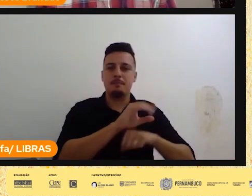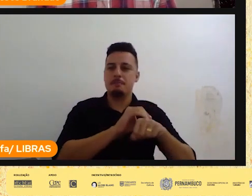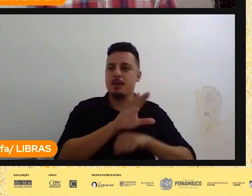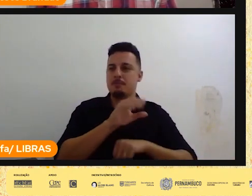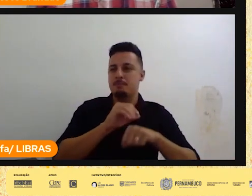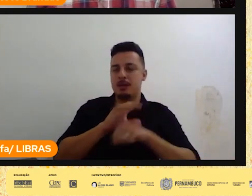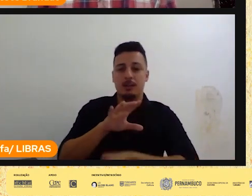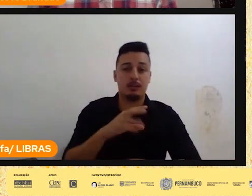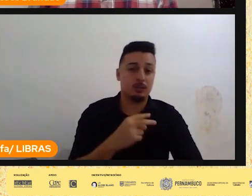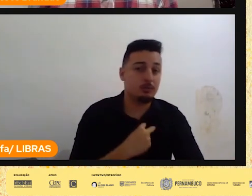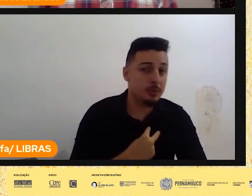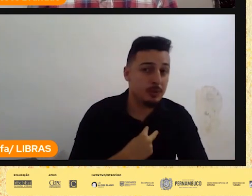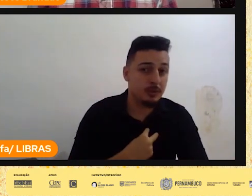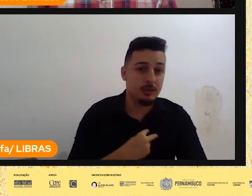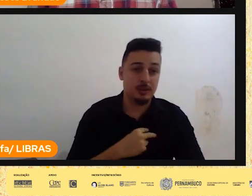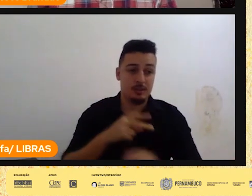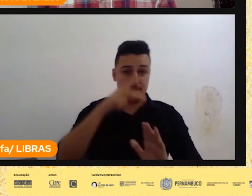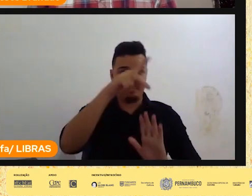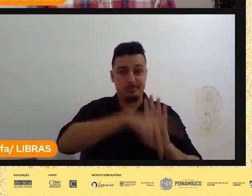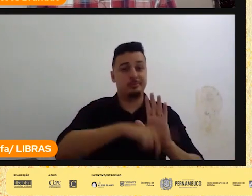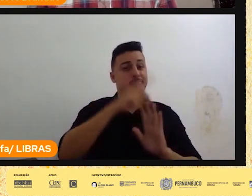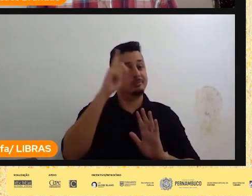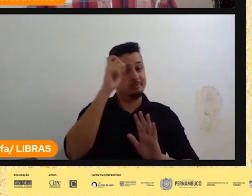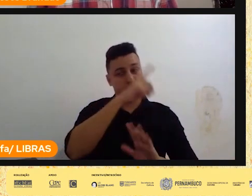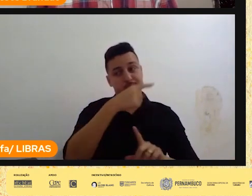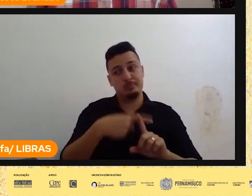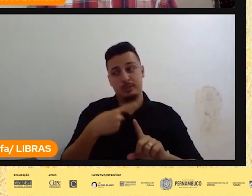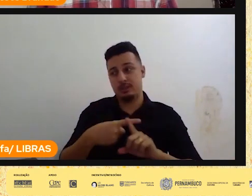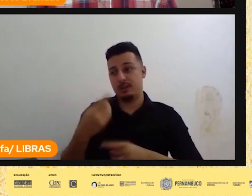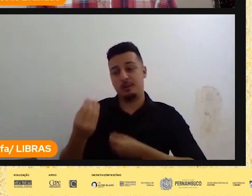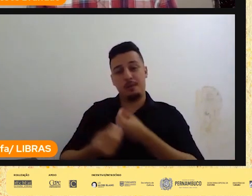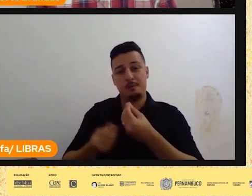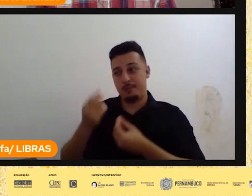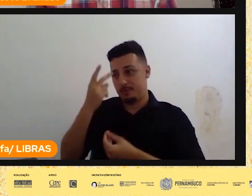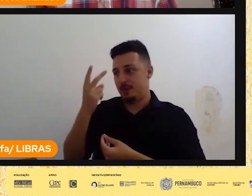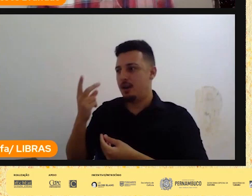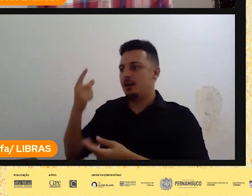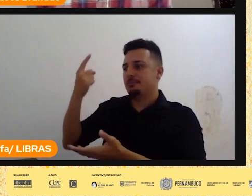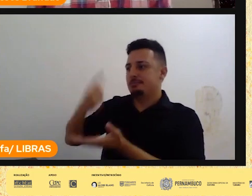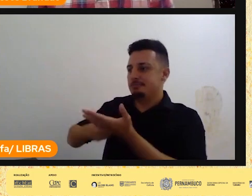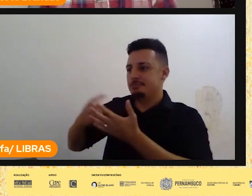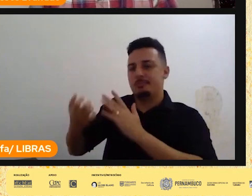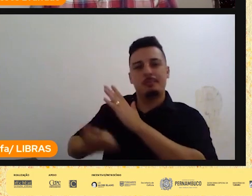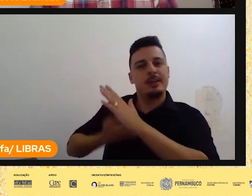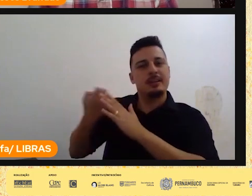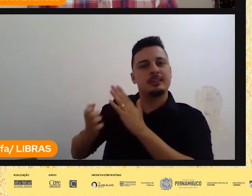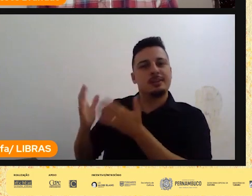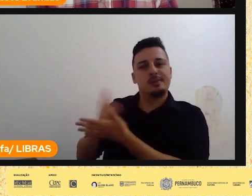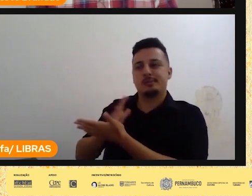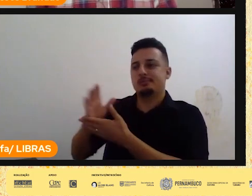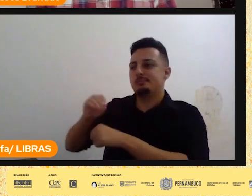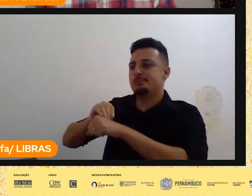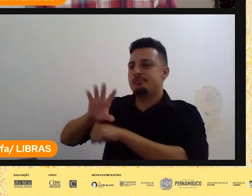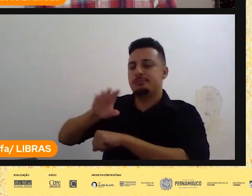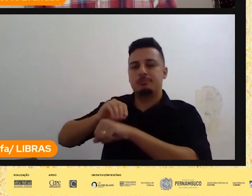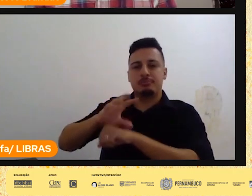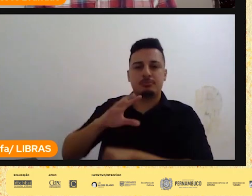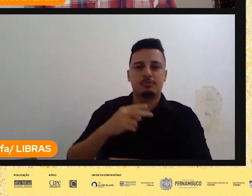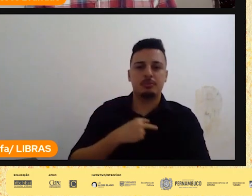nosso projeto, então isso também dificulta muito para você conseguir levantar recursos para um projeto. A gente até agora vai começar um